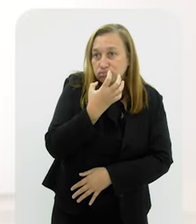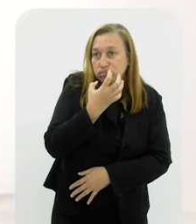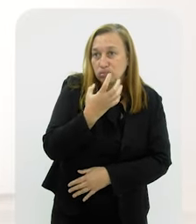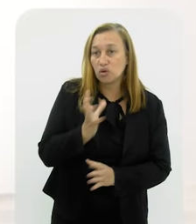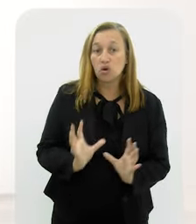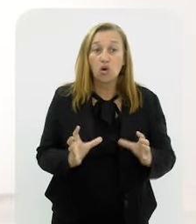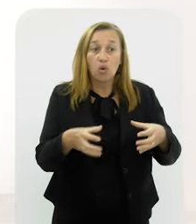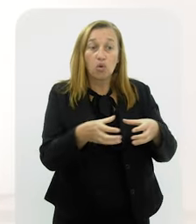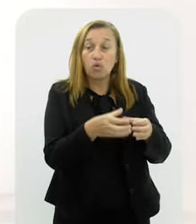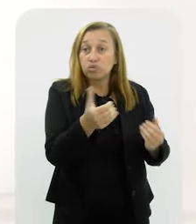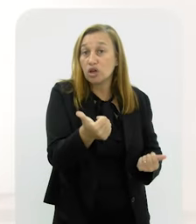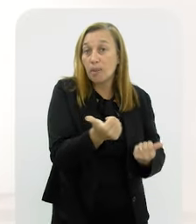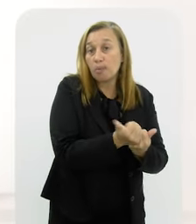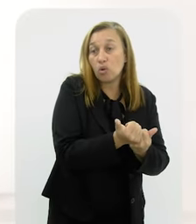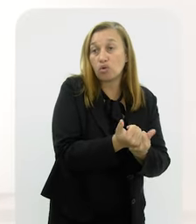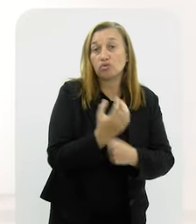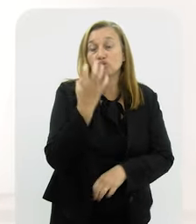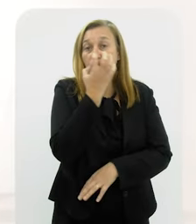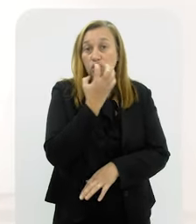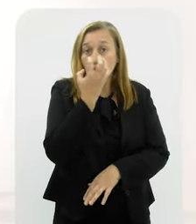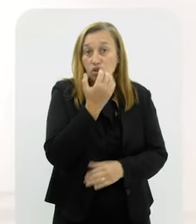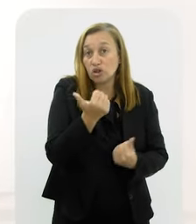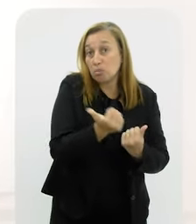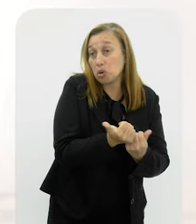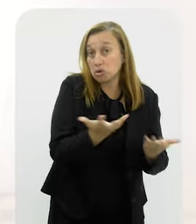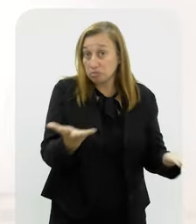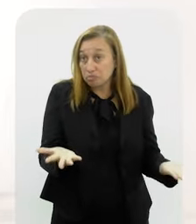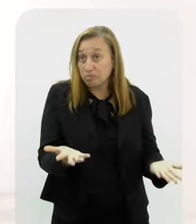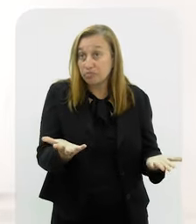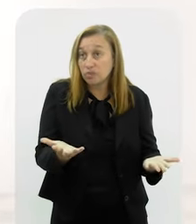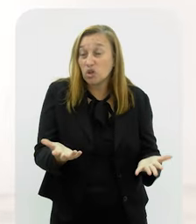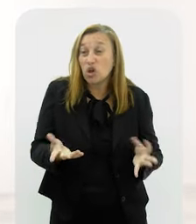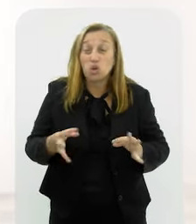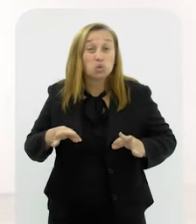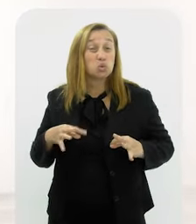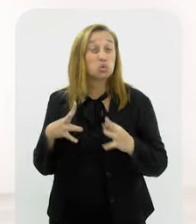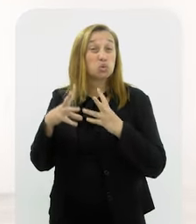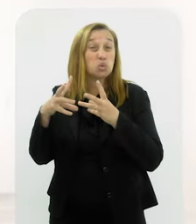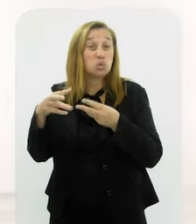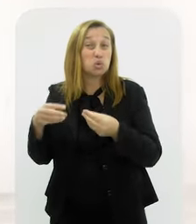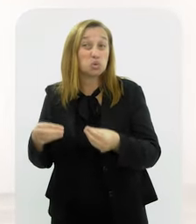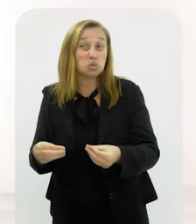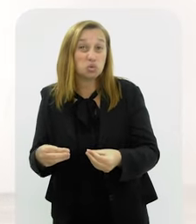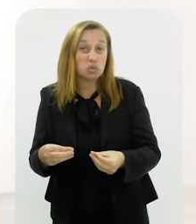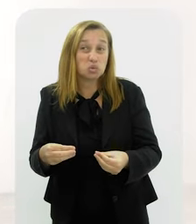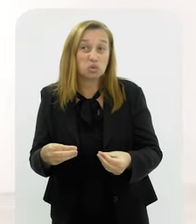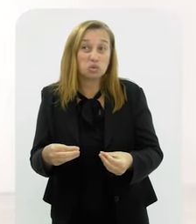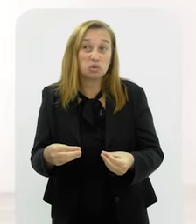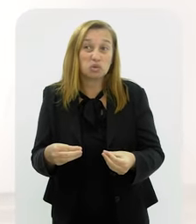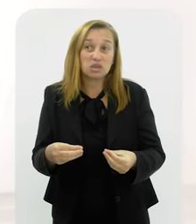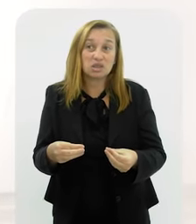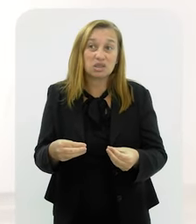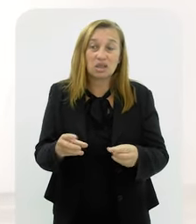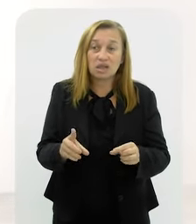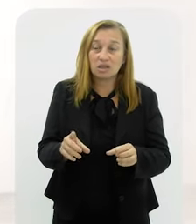de grupos de apoio, dos cantores de apoio. Isso, tudo isso fizeram com que a harmonia fosse